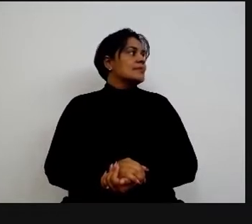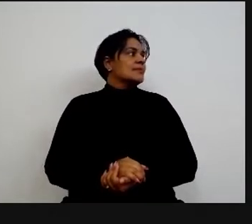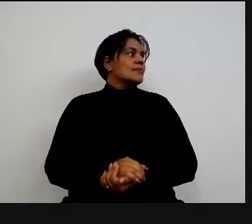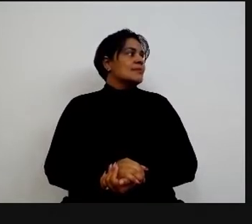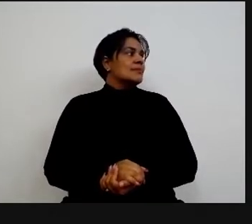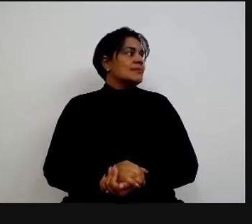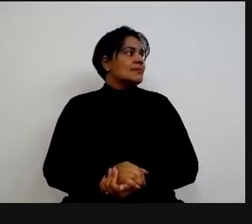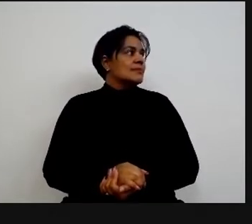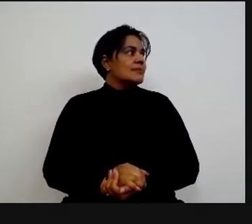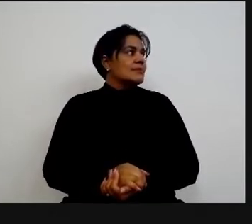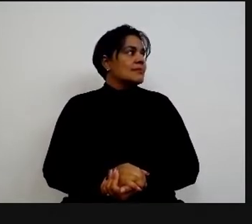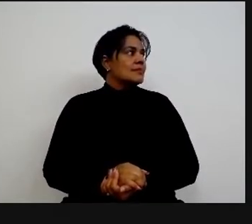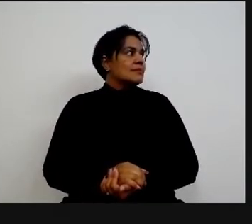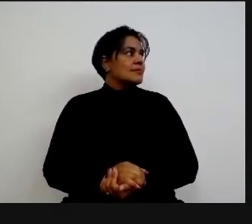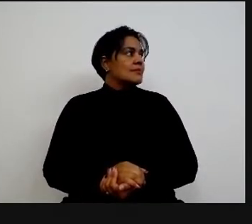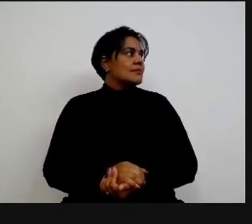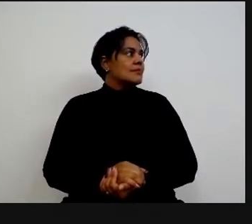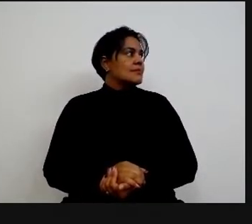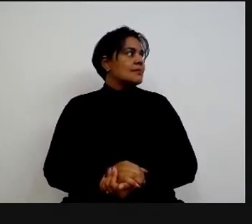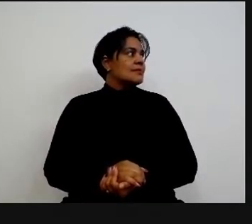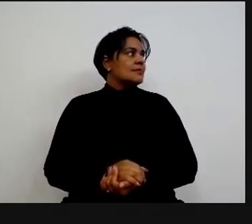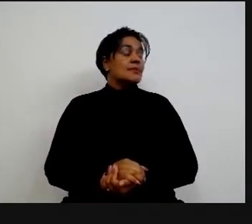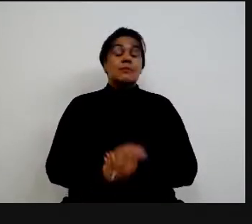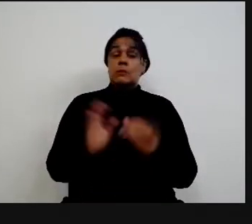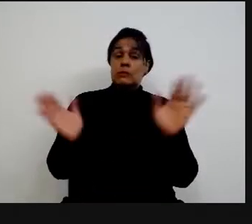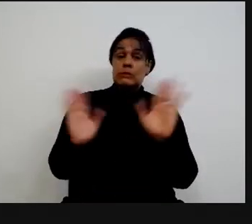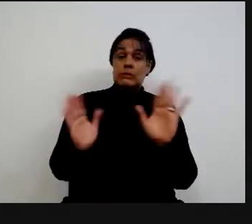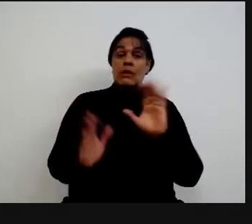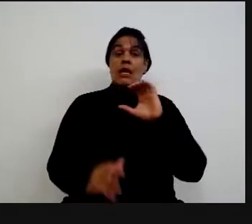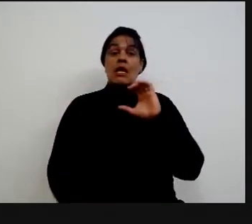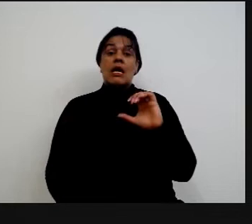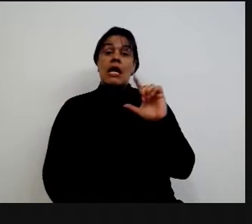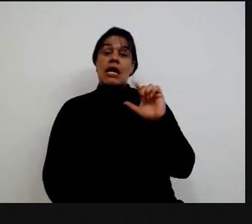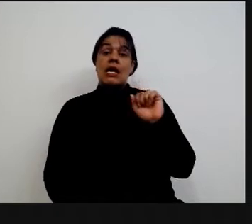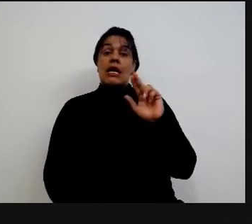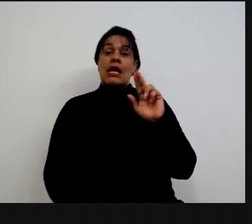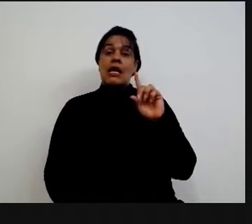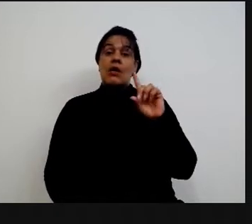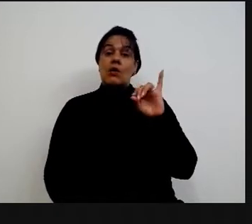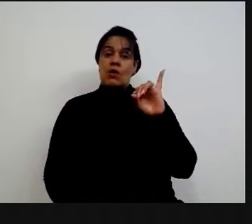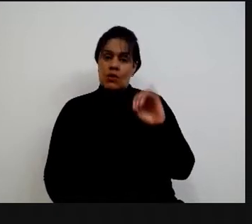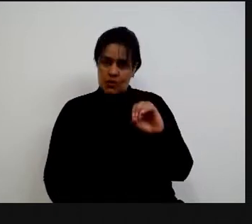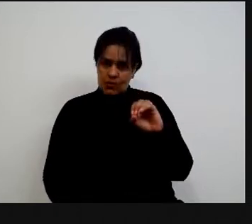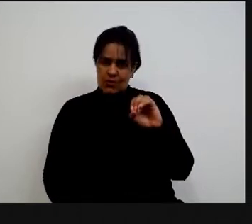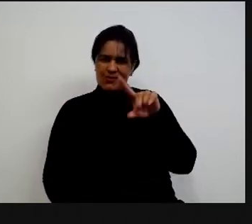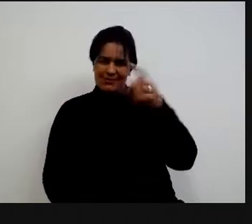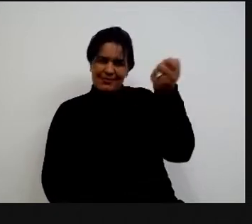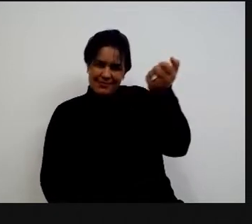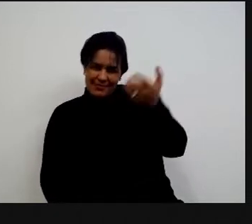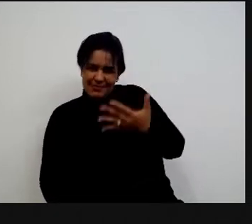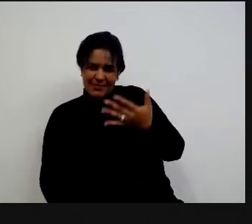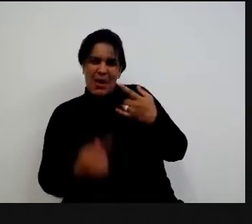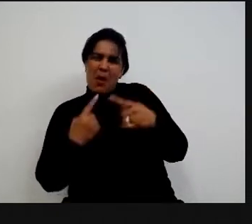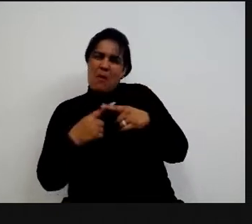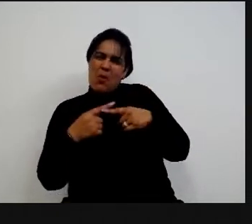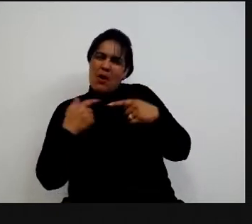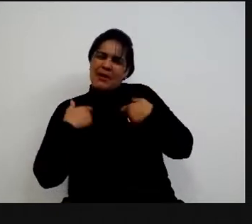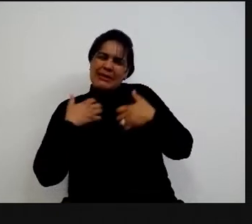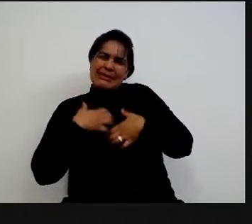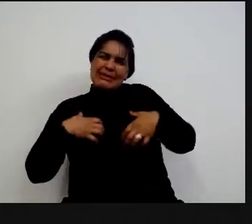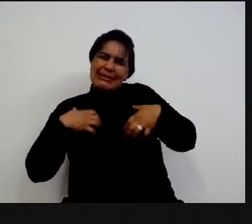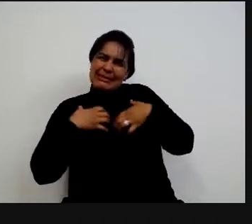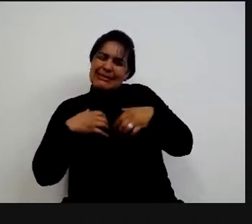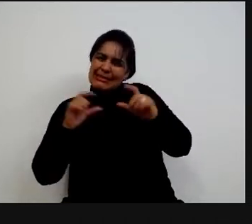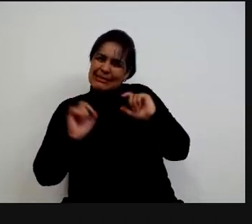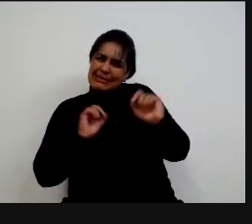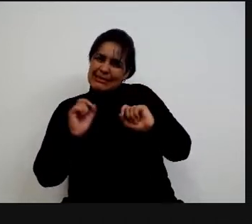você. Cláudio, queria te ouvir sobre uma coisa que me incomoda bastante, assim, que